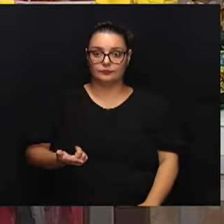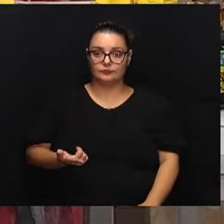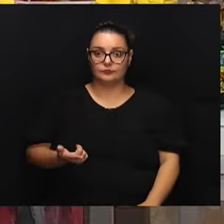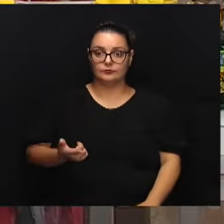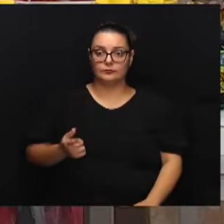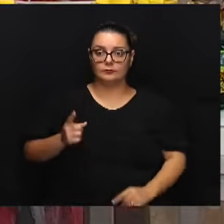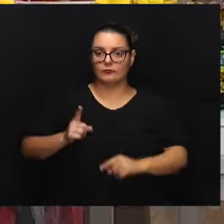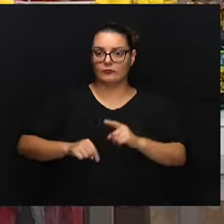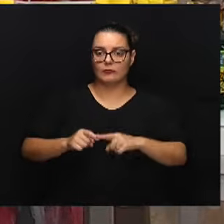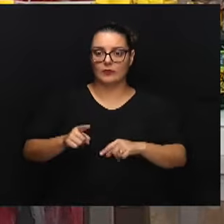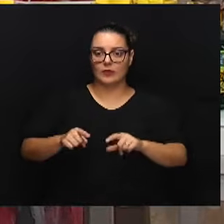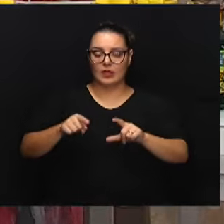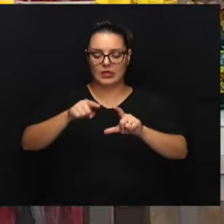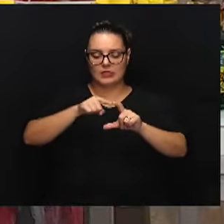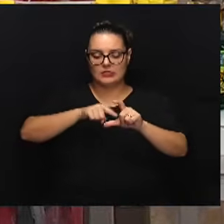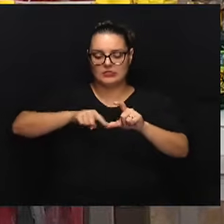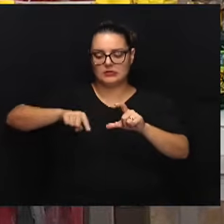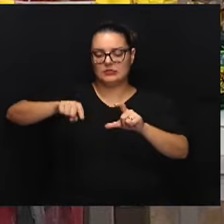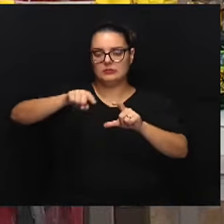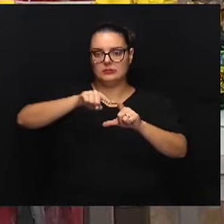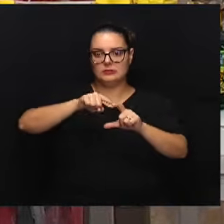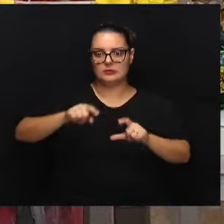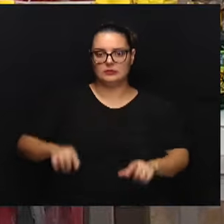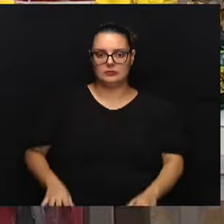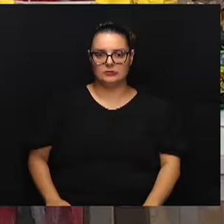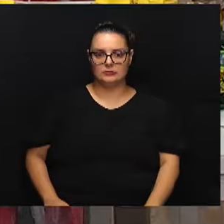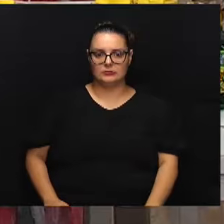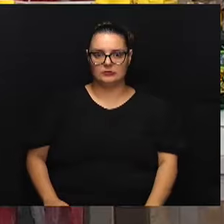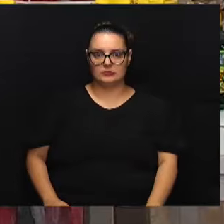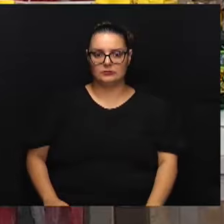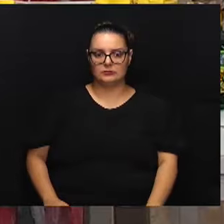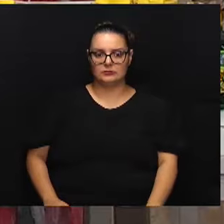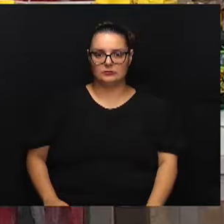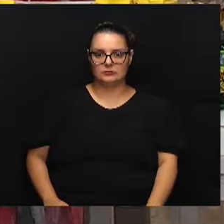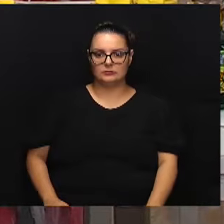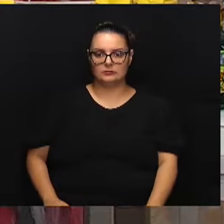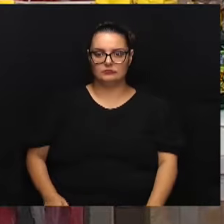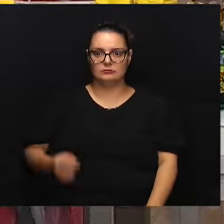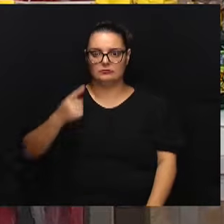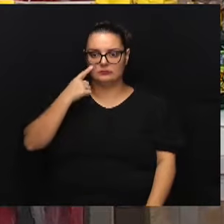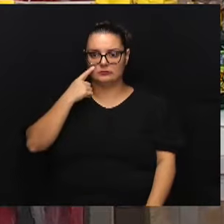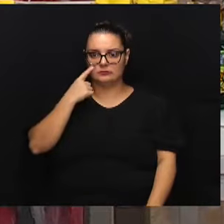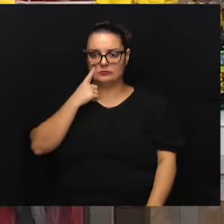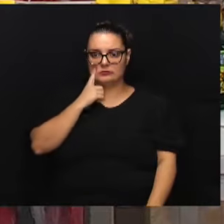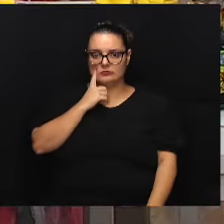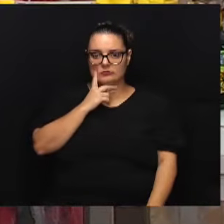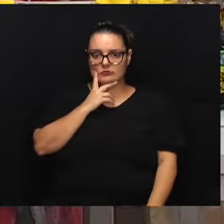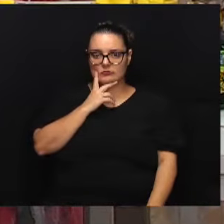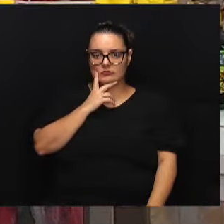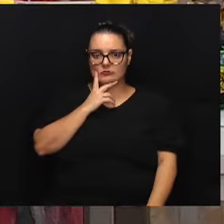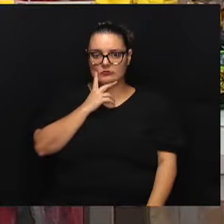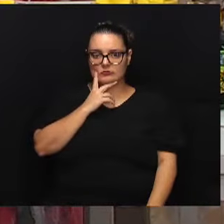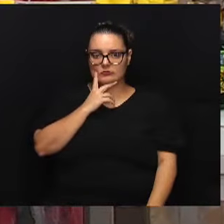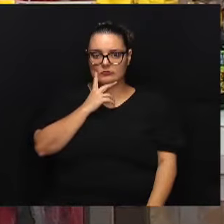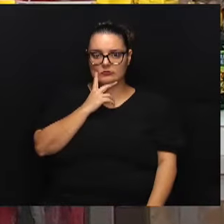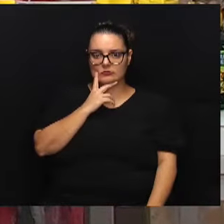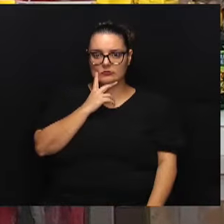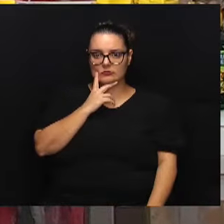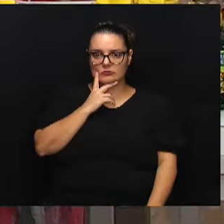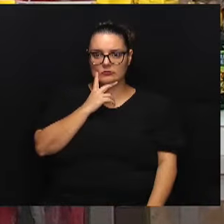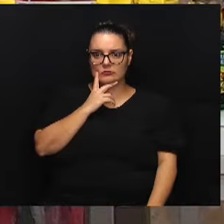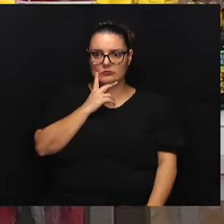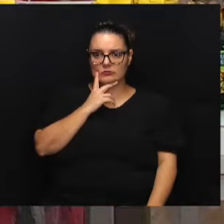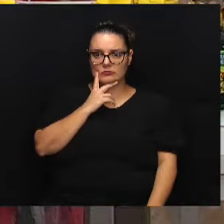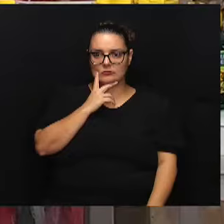objeto circular. Eu vou pegar, deixa eu ver, é que eu tô vendo qual seria o mais... Ó, por exemplo aqui,